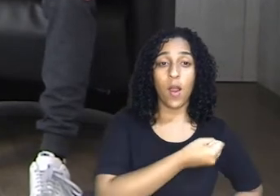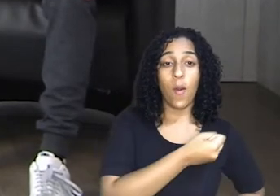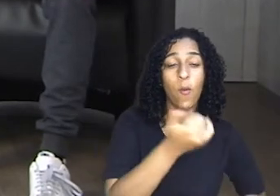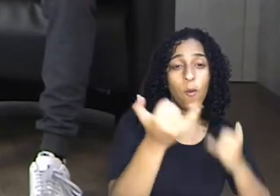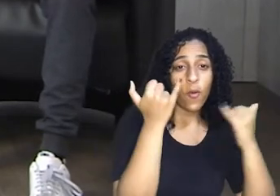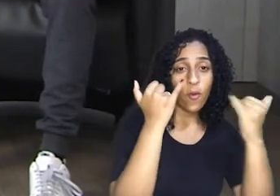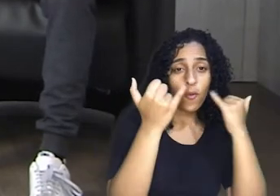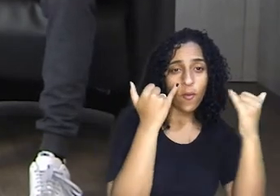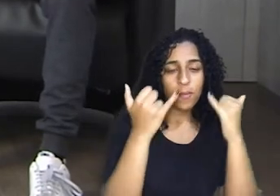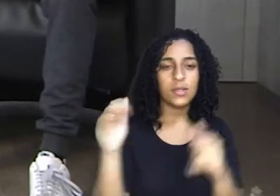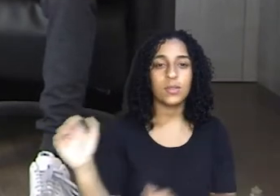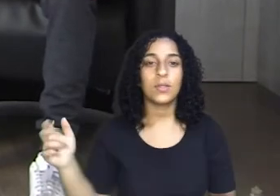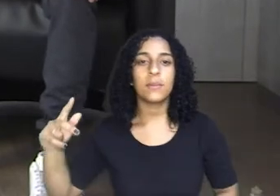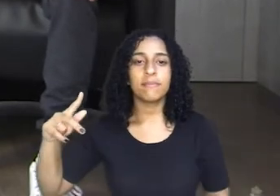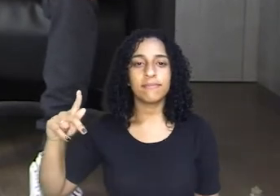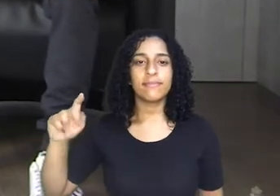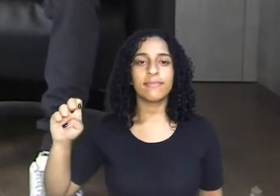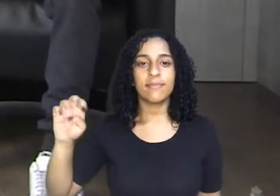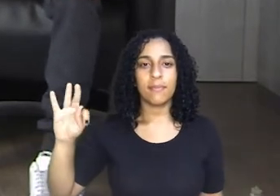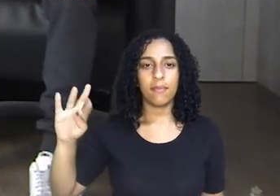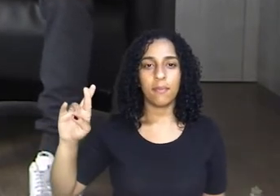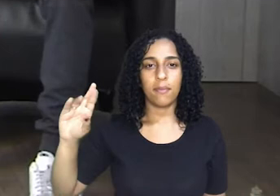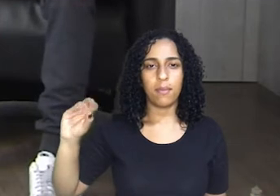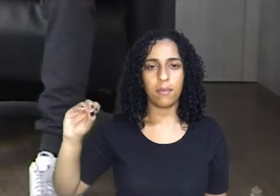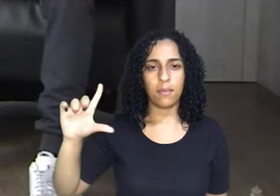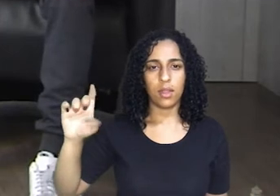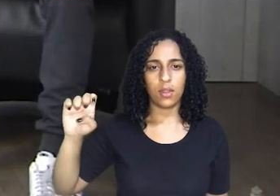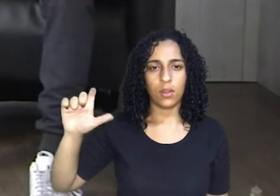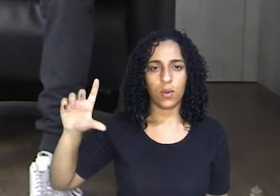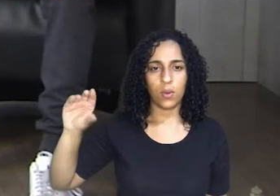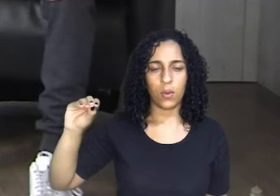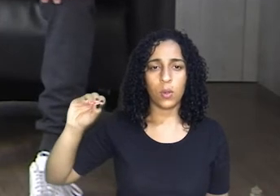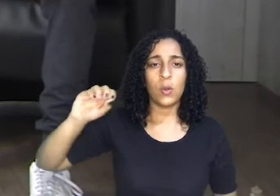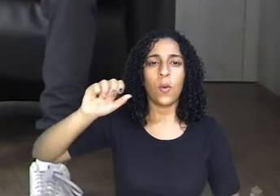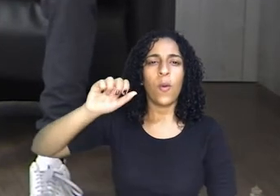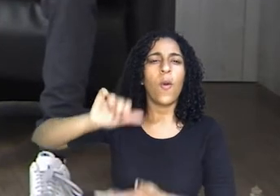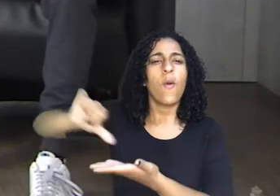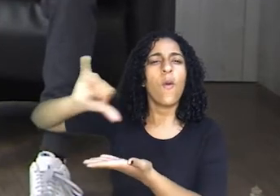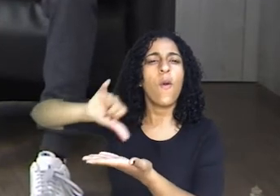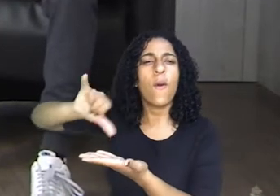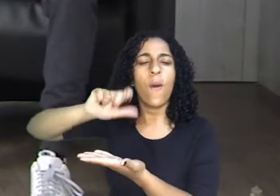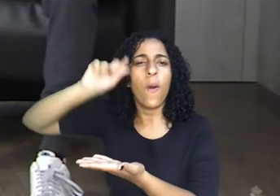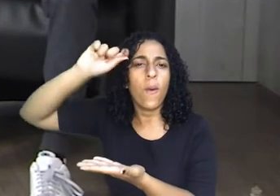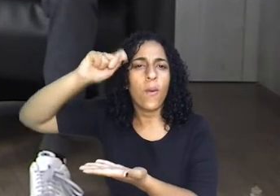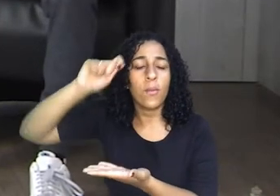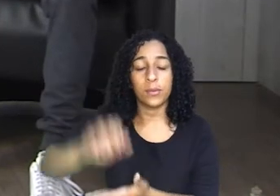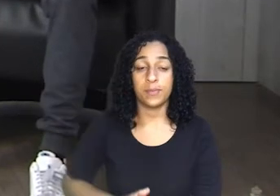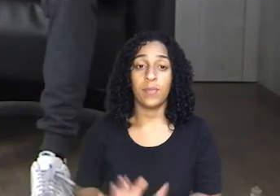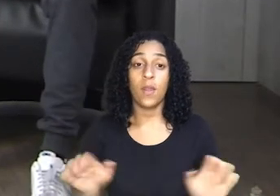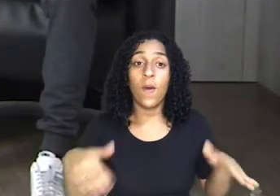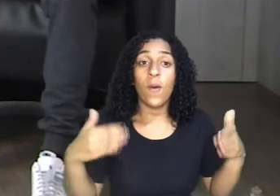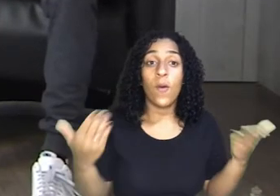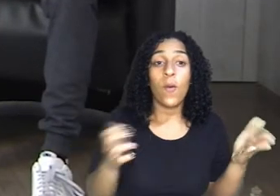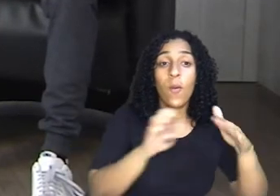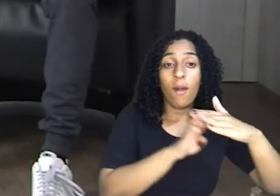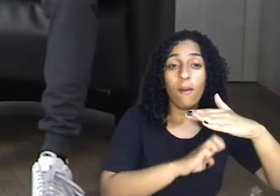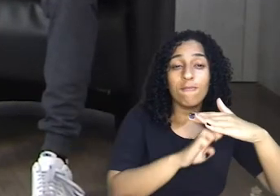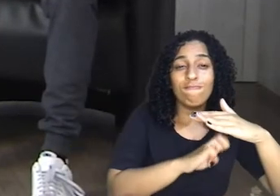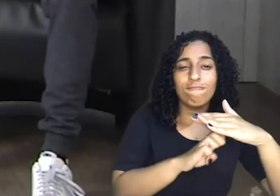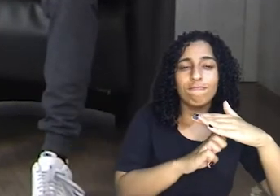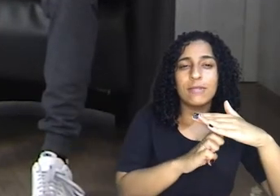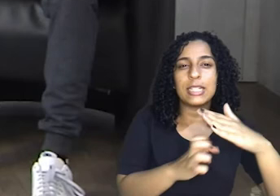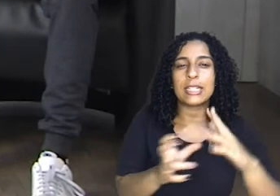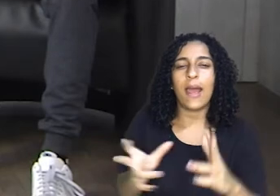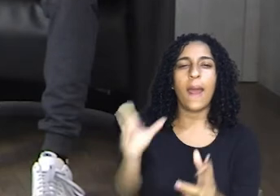petróleo né que é uma declaração bem forte que ele fez e qual vantagem que as empresas tiram diz